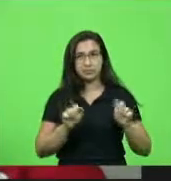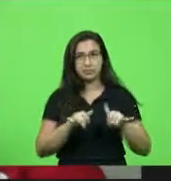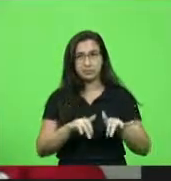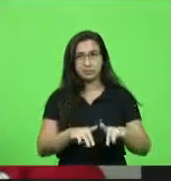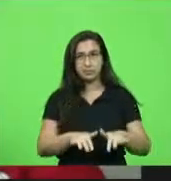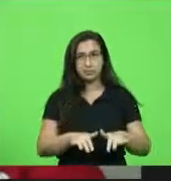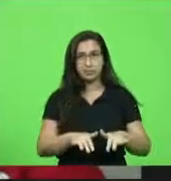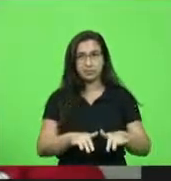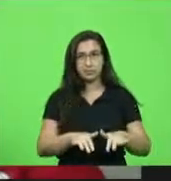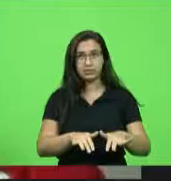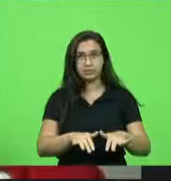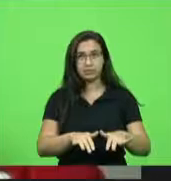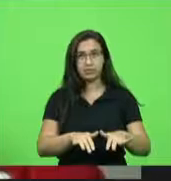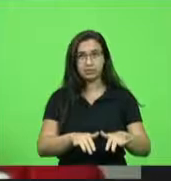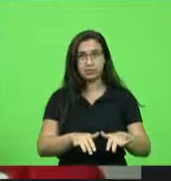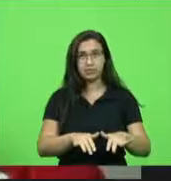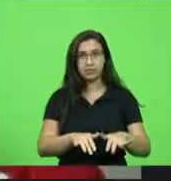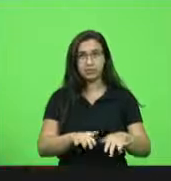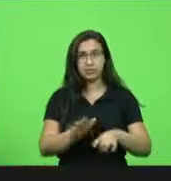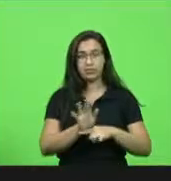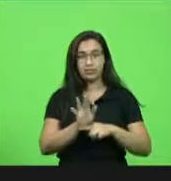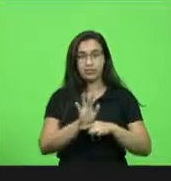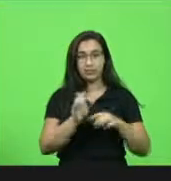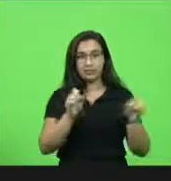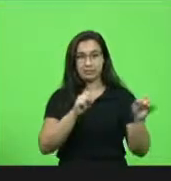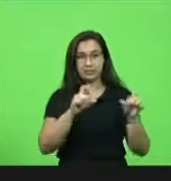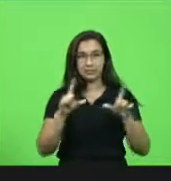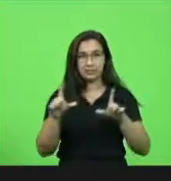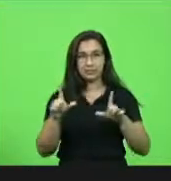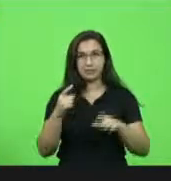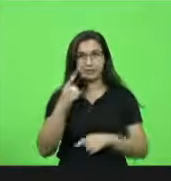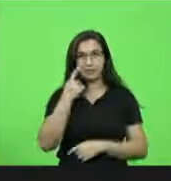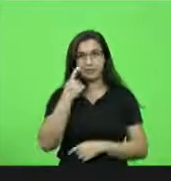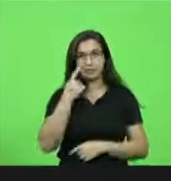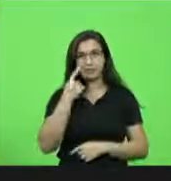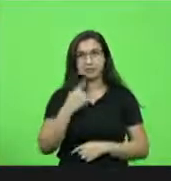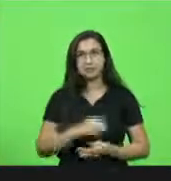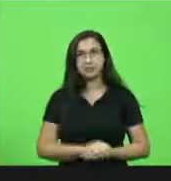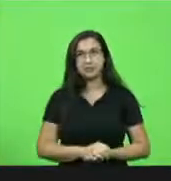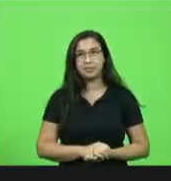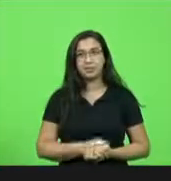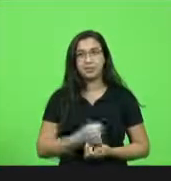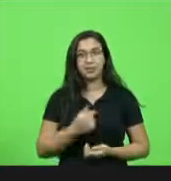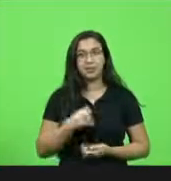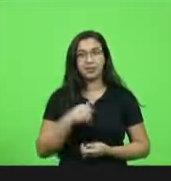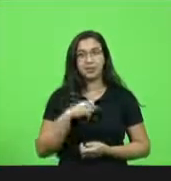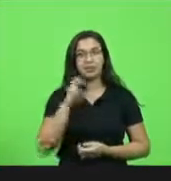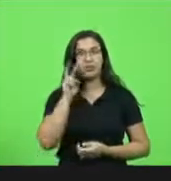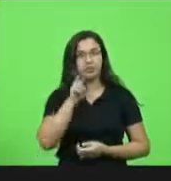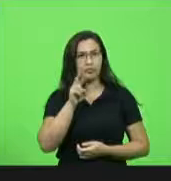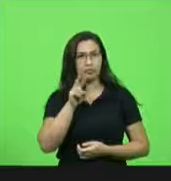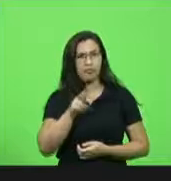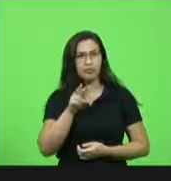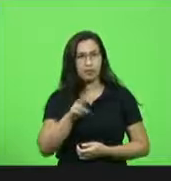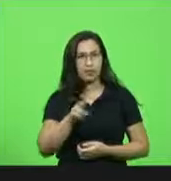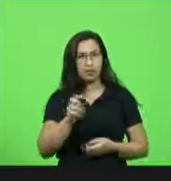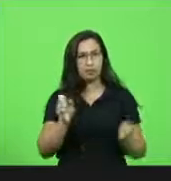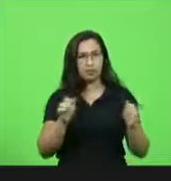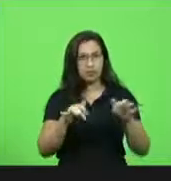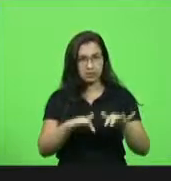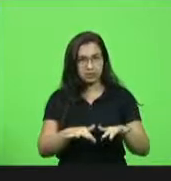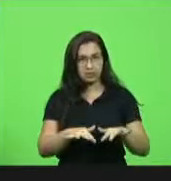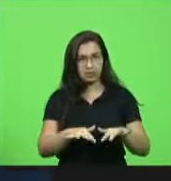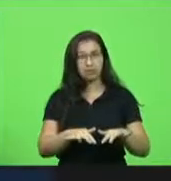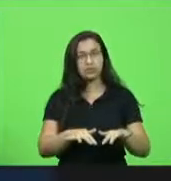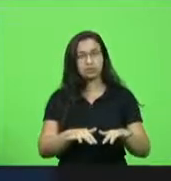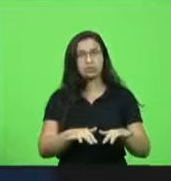deixa eu transmitir meu vídeo, vou tentar colocar o vídeo aqui no ar, que eu estou acompanhando a sessão pela web,